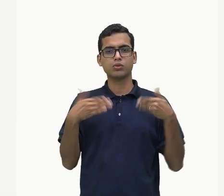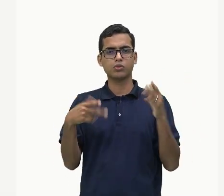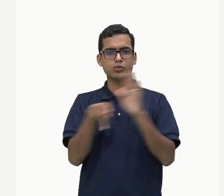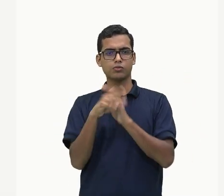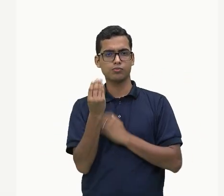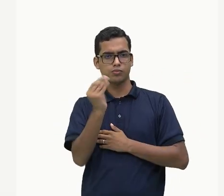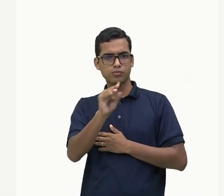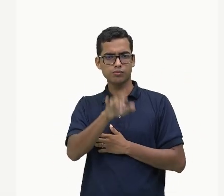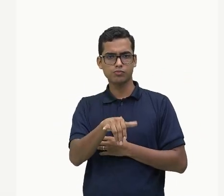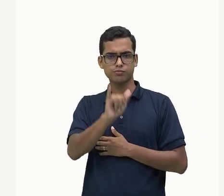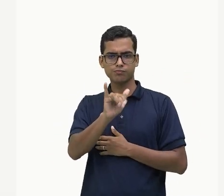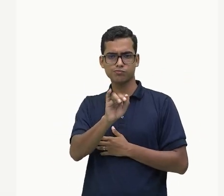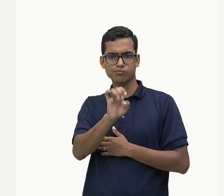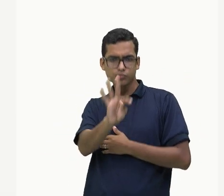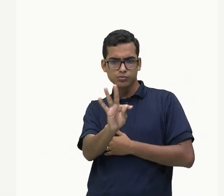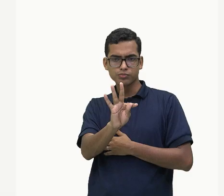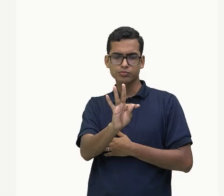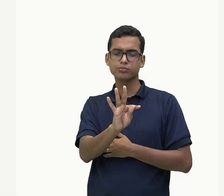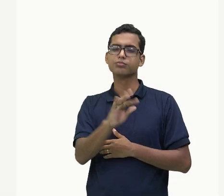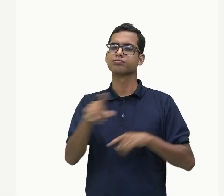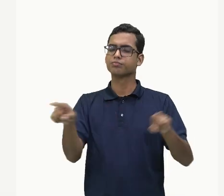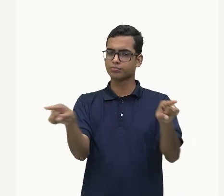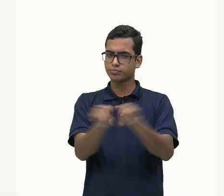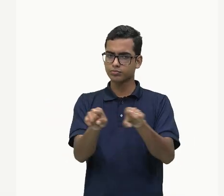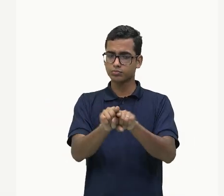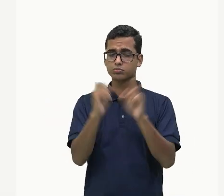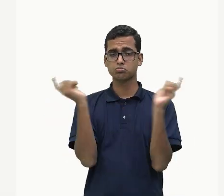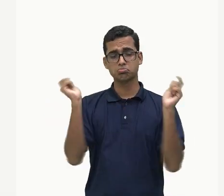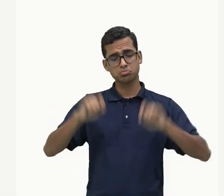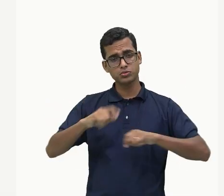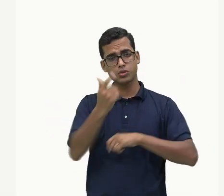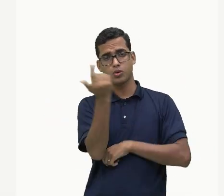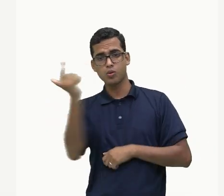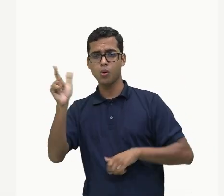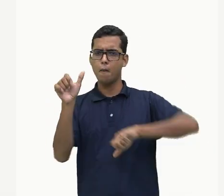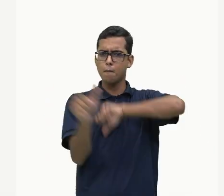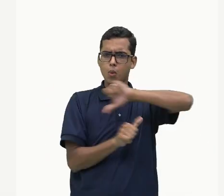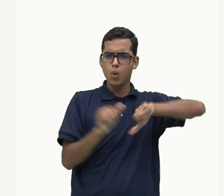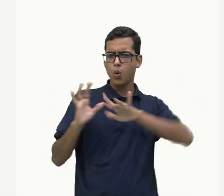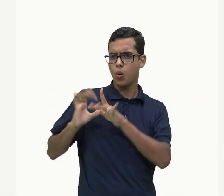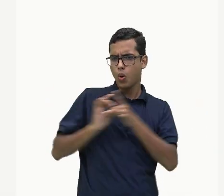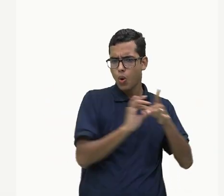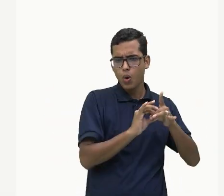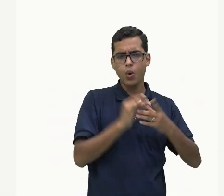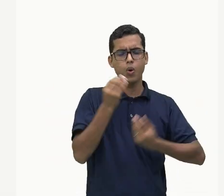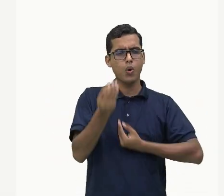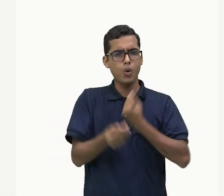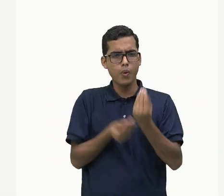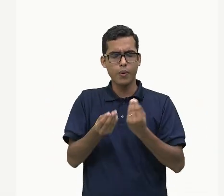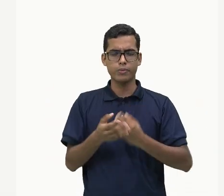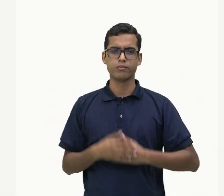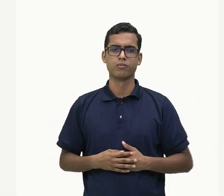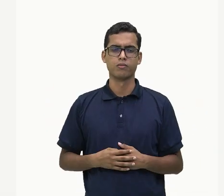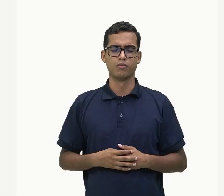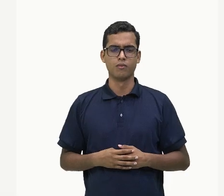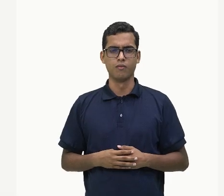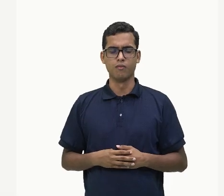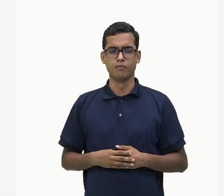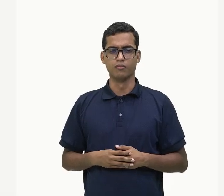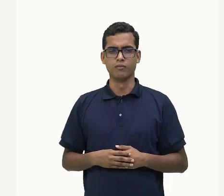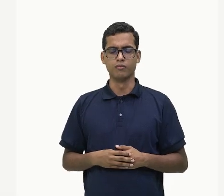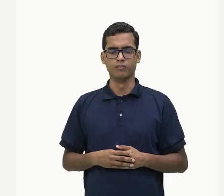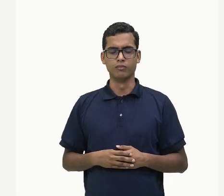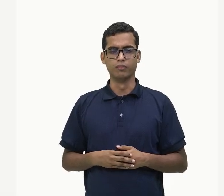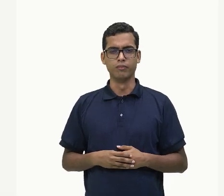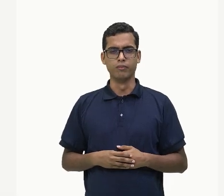Ou poderia aqui, nesse contexto aqui, também colocar, né? Se eu quiser mudar a minha conjunção, eu posso colocar aqui